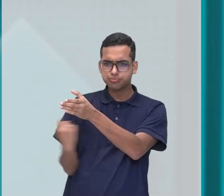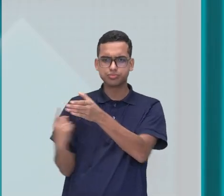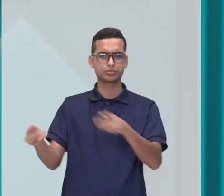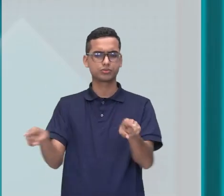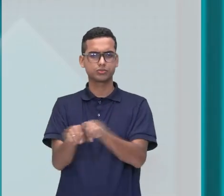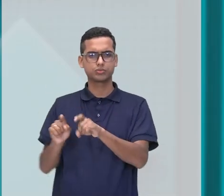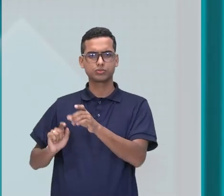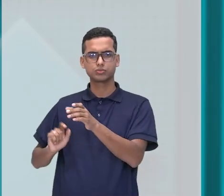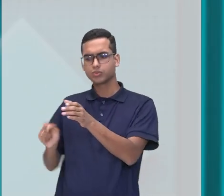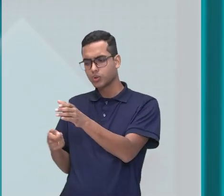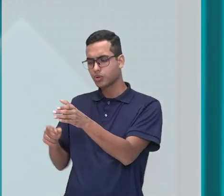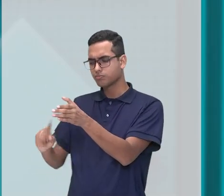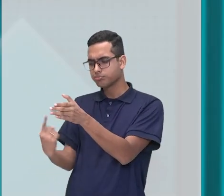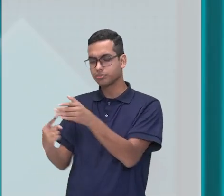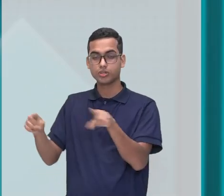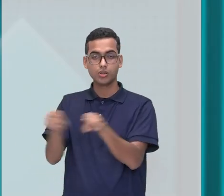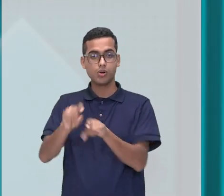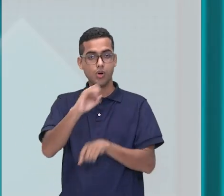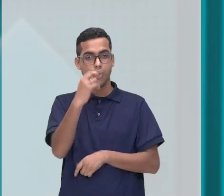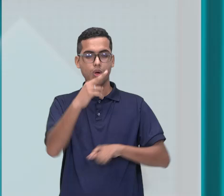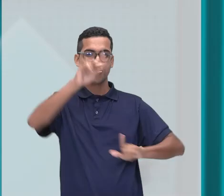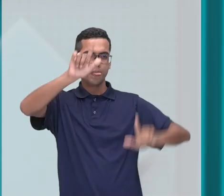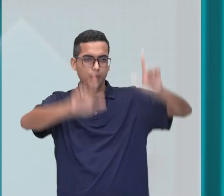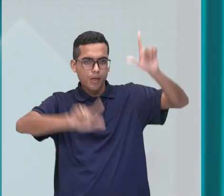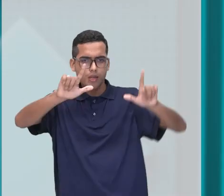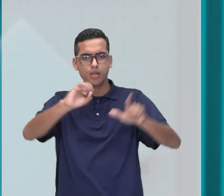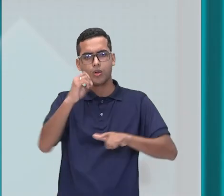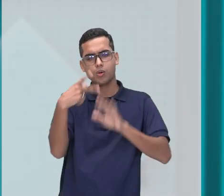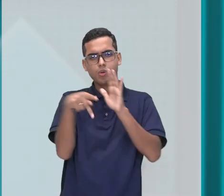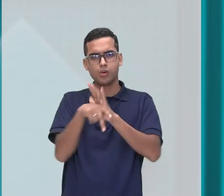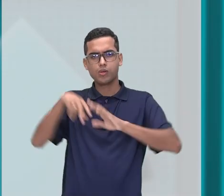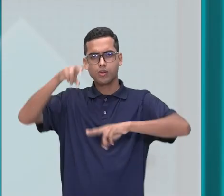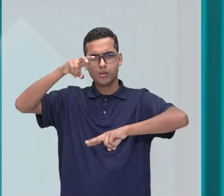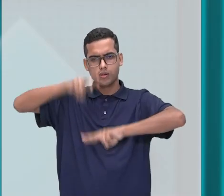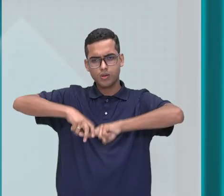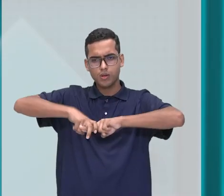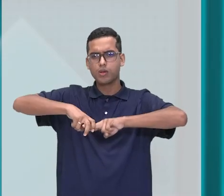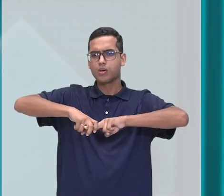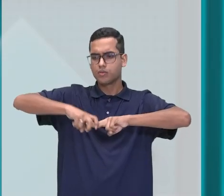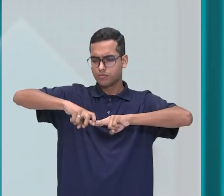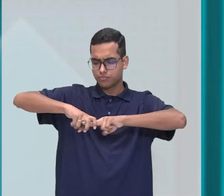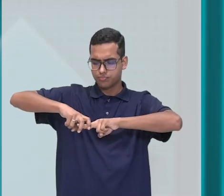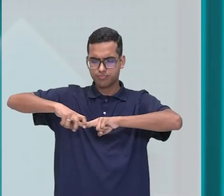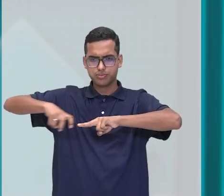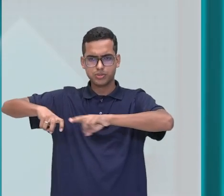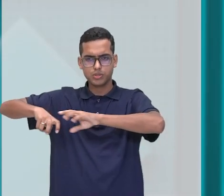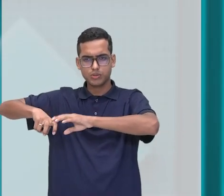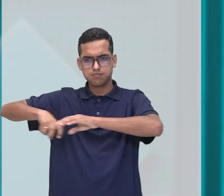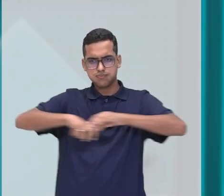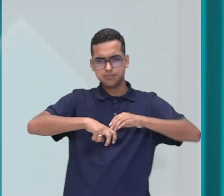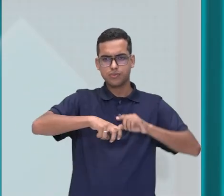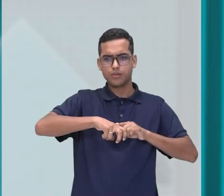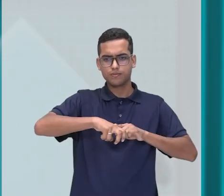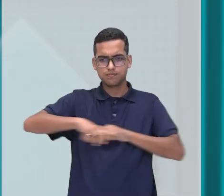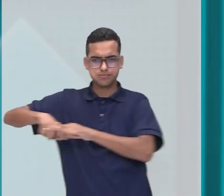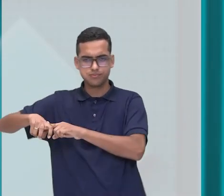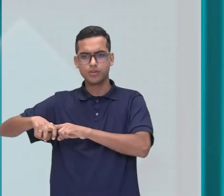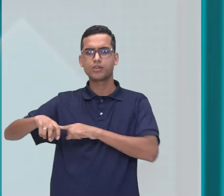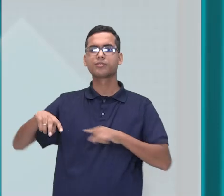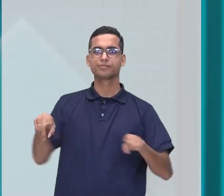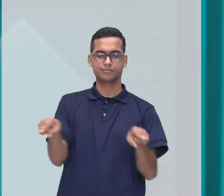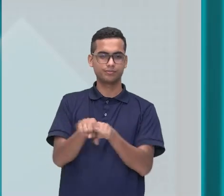ruído da televisão, arrastando uma cadeira, certo? E também